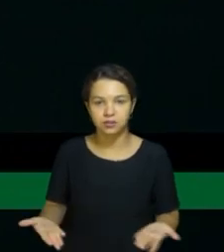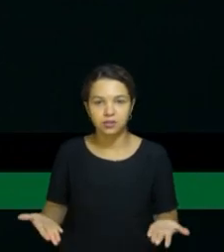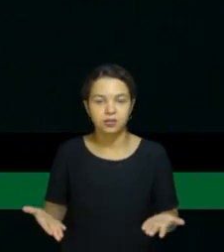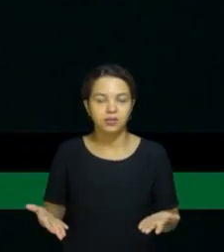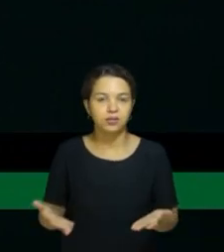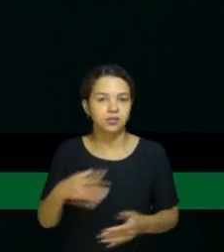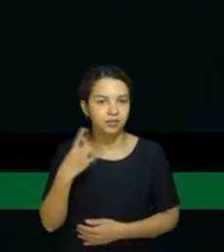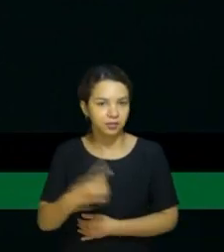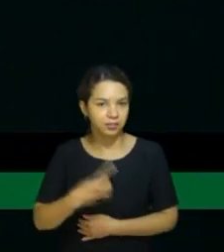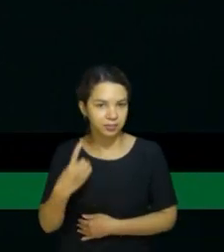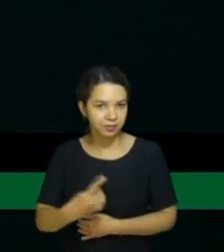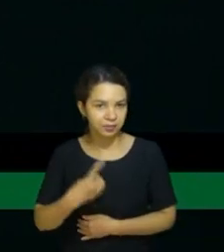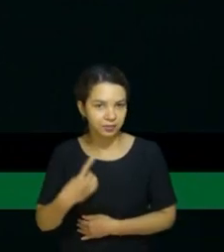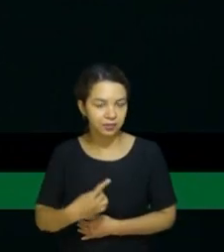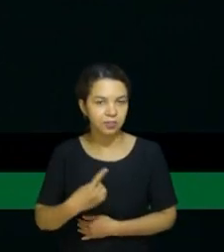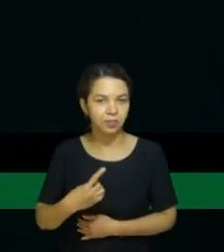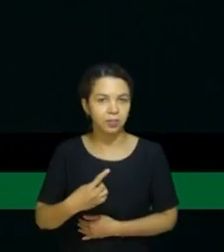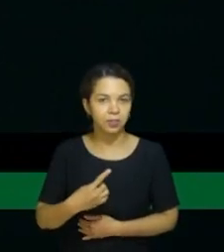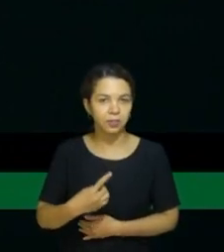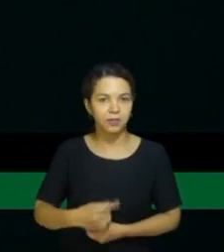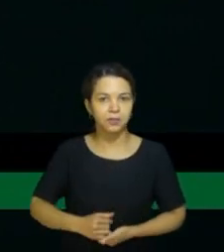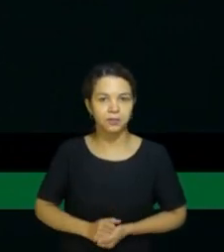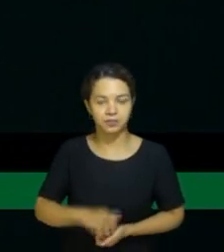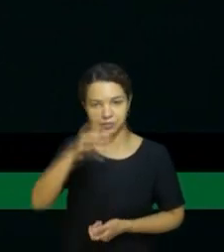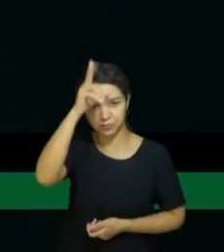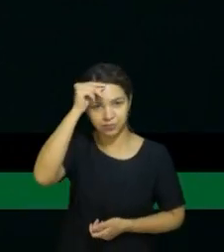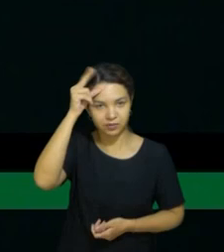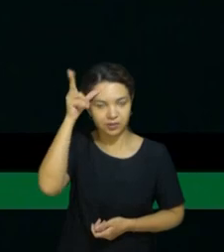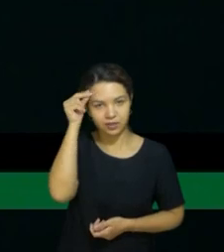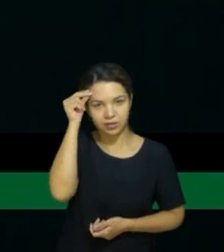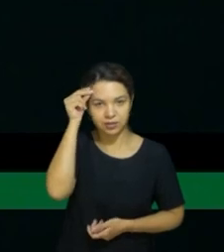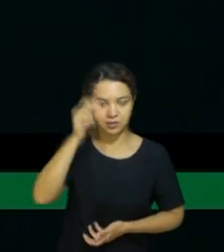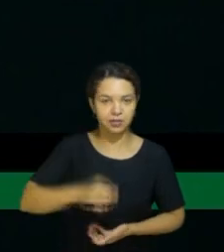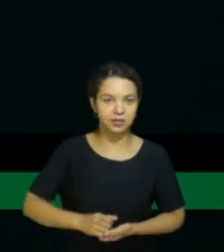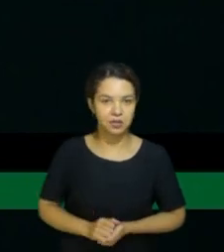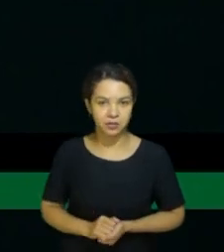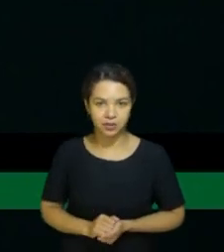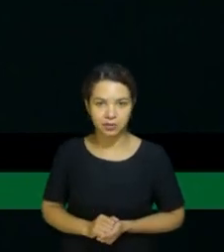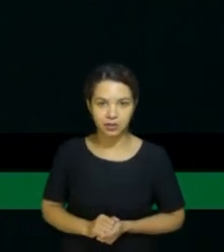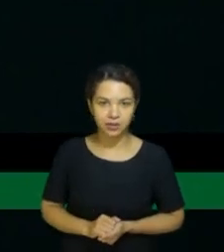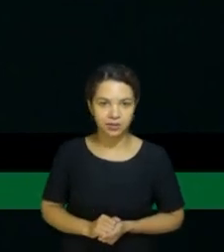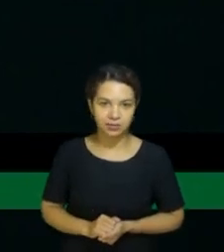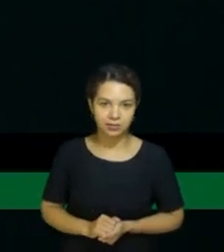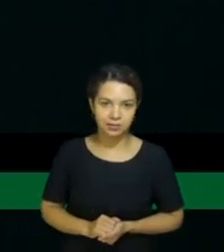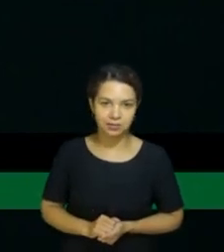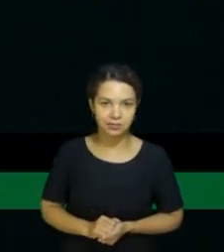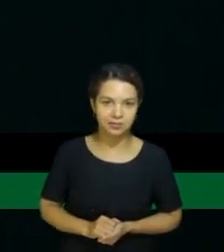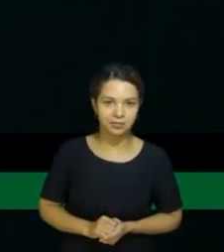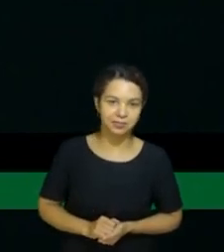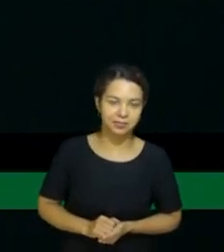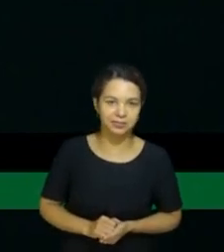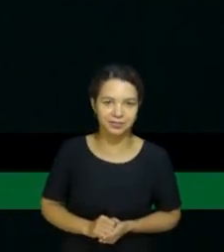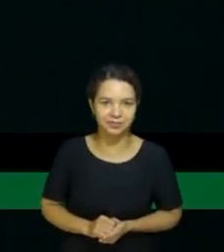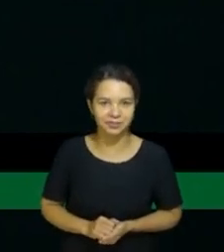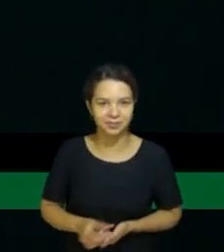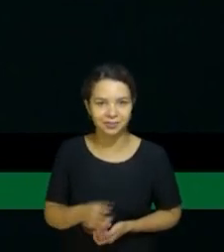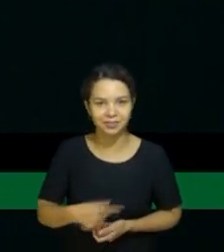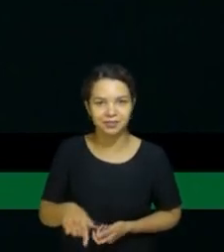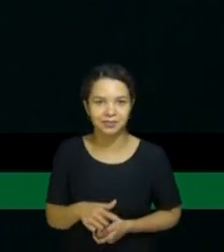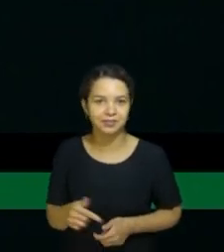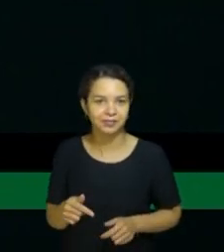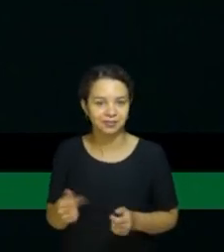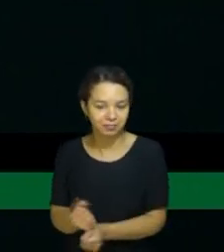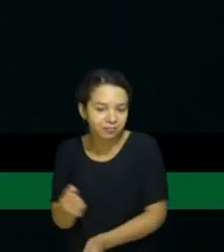pessoa do deputado do Prefeito Mário del brande nosso anfitrião que constrói essa grande cidade de